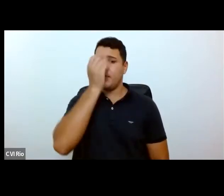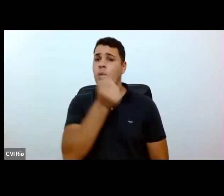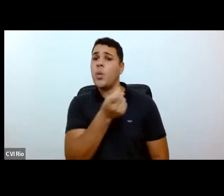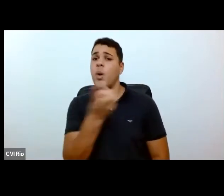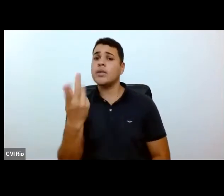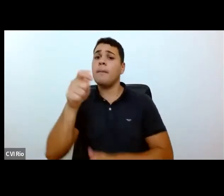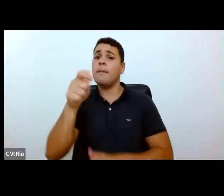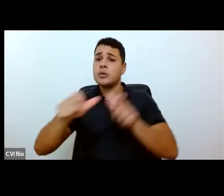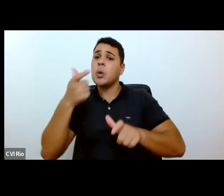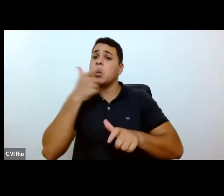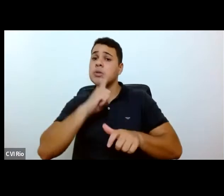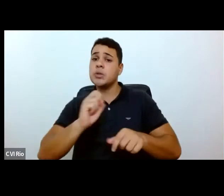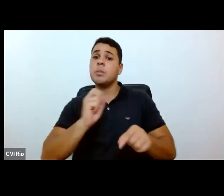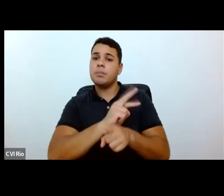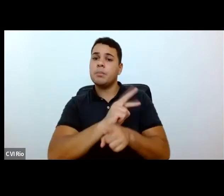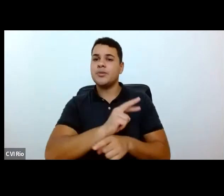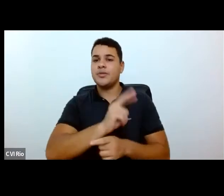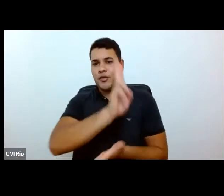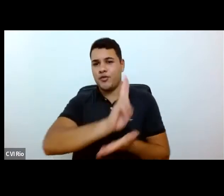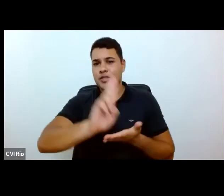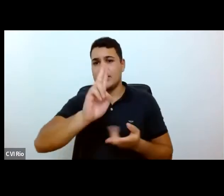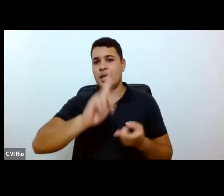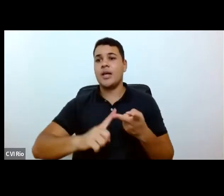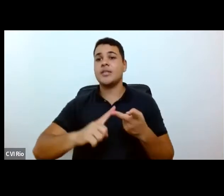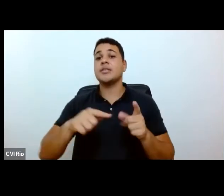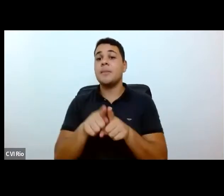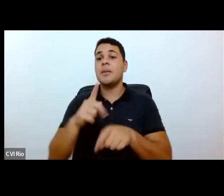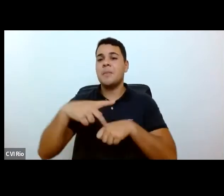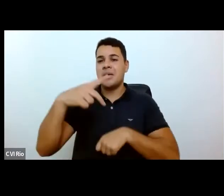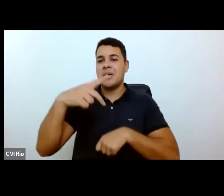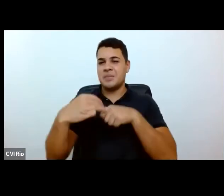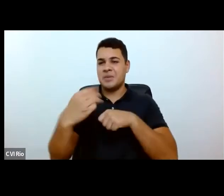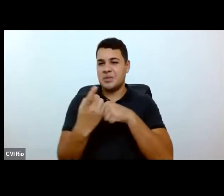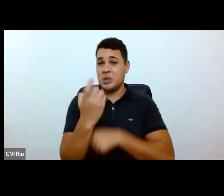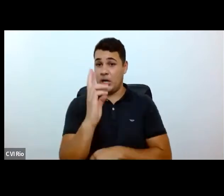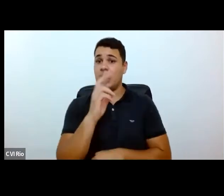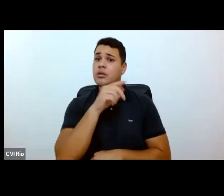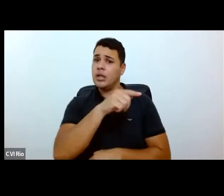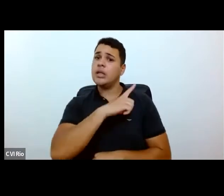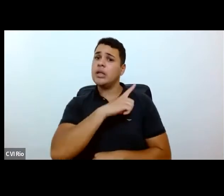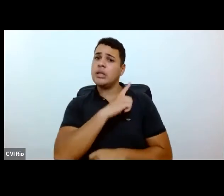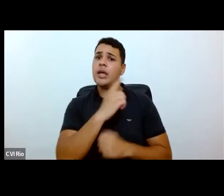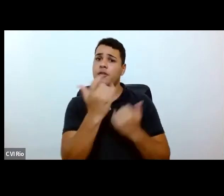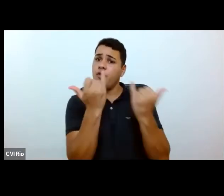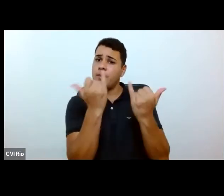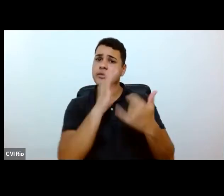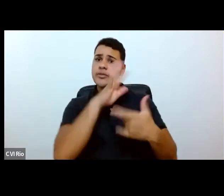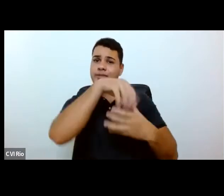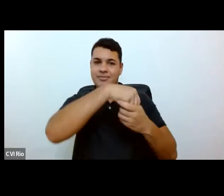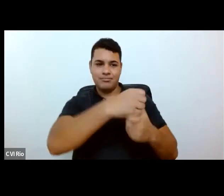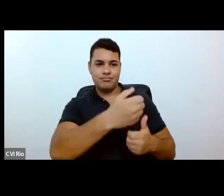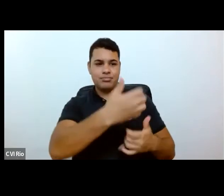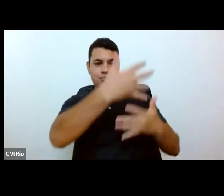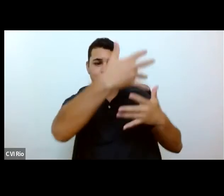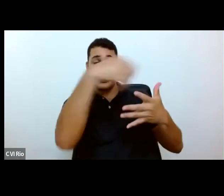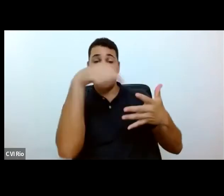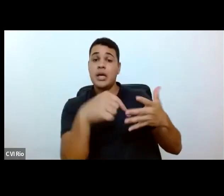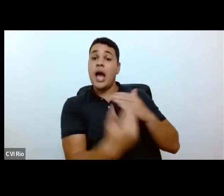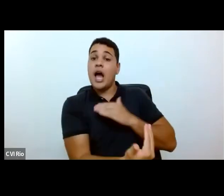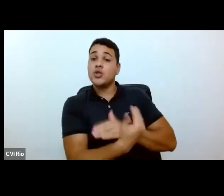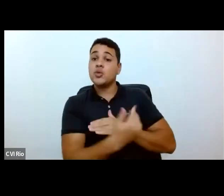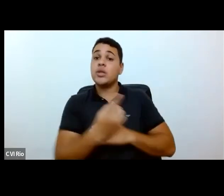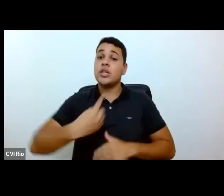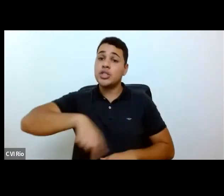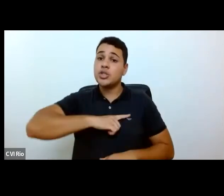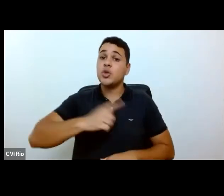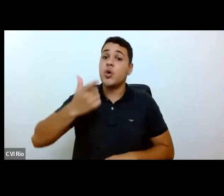quantas estão nos programas de pós-graduação. São informações essenciais para a gente construir e consolidar um debate que